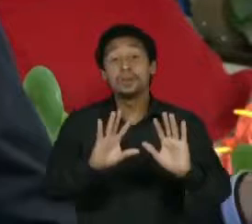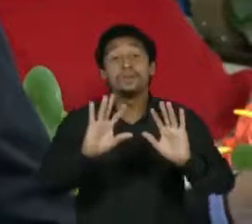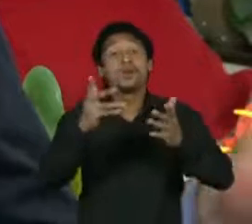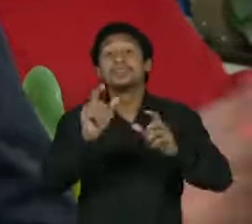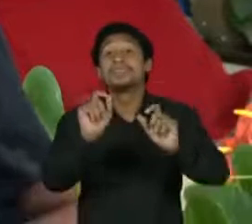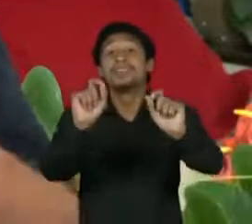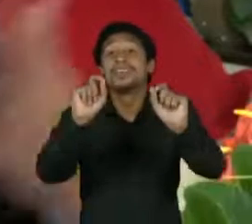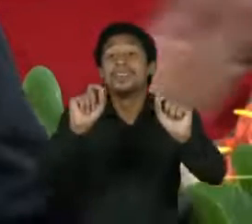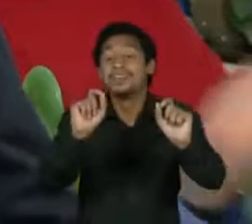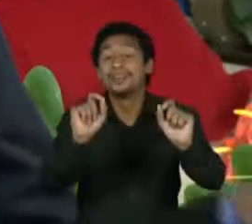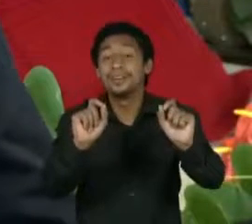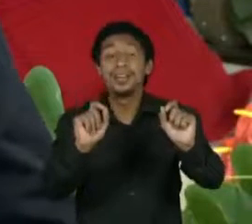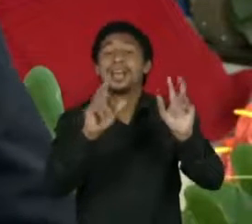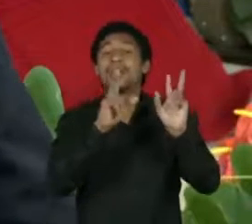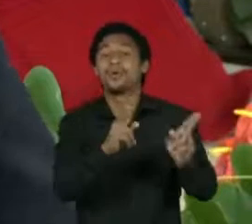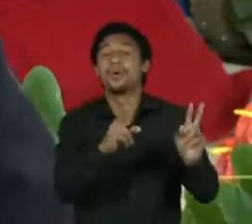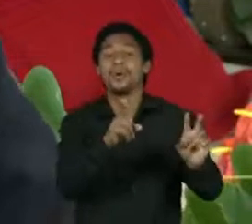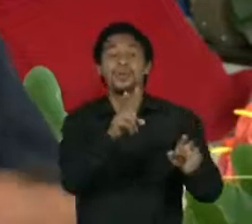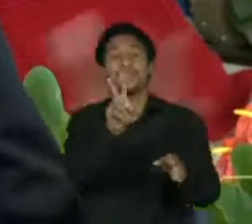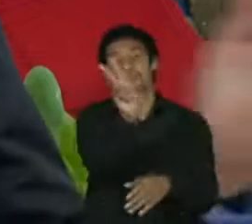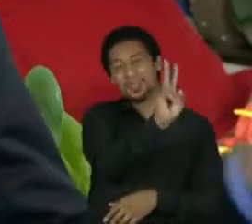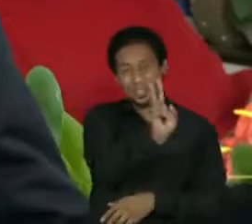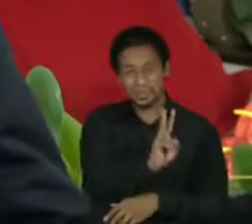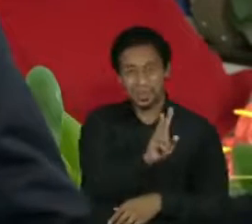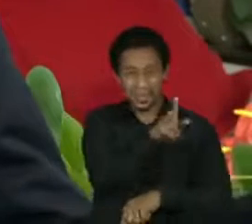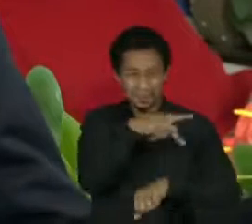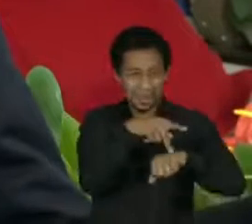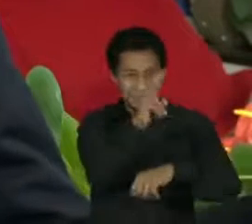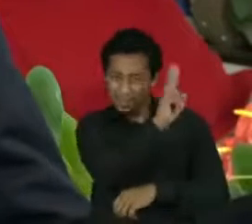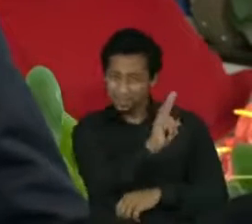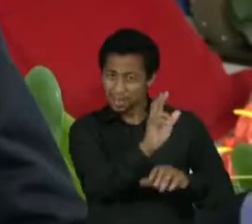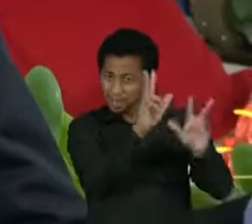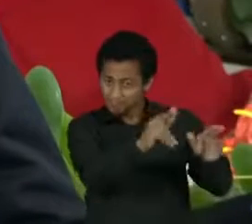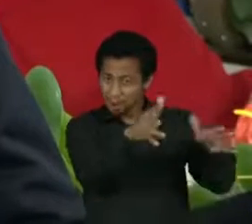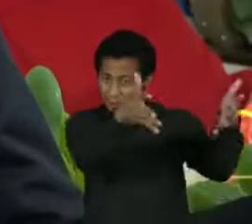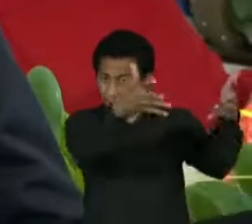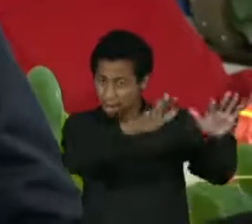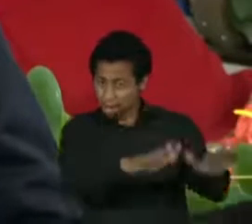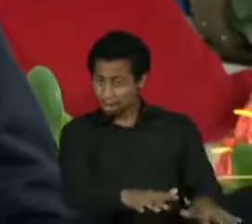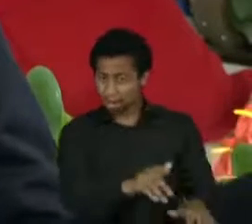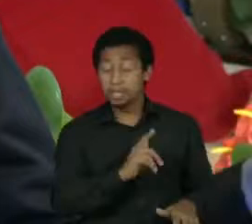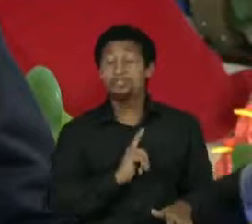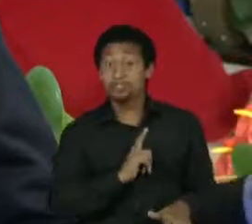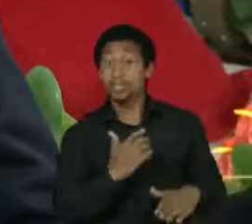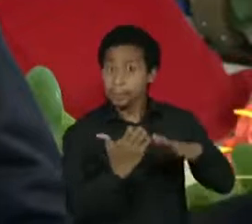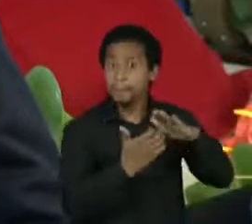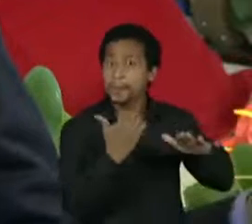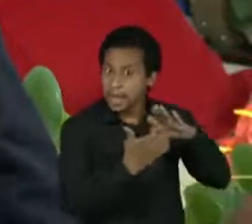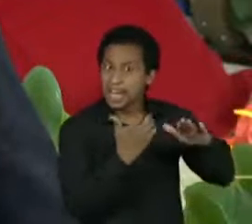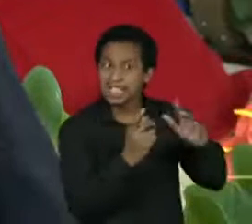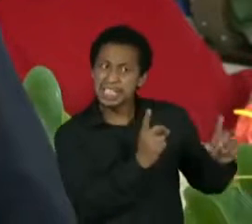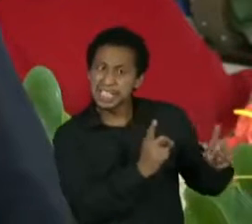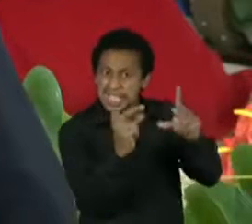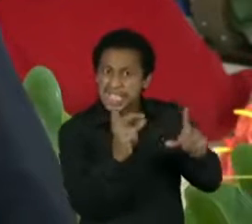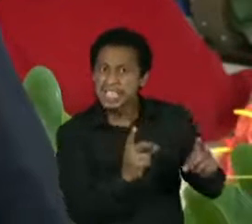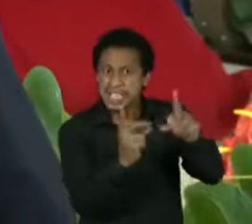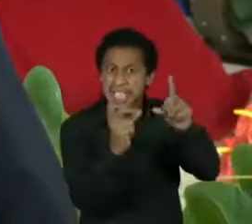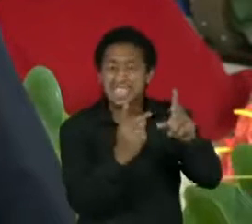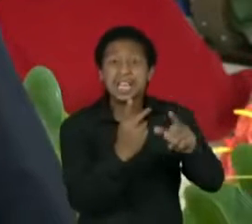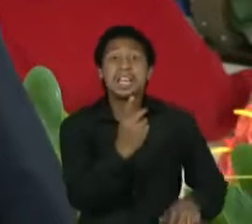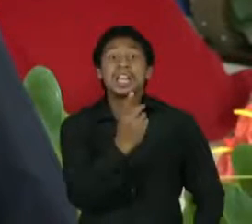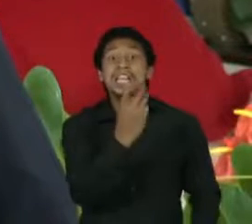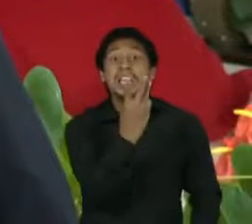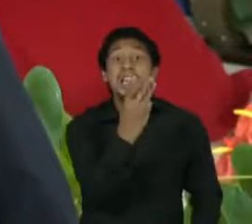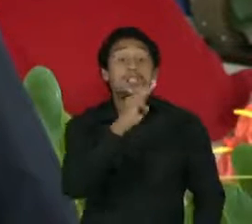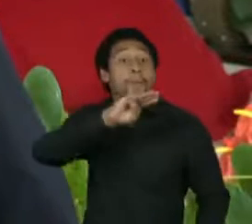a PDVSA, era uma boa companhia de petróleo, no início desse século produzia 3 milhões de barris diários